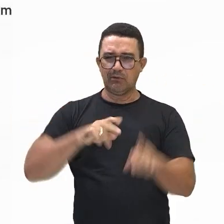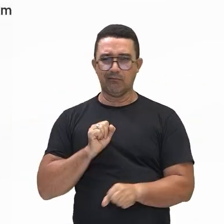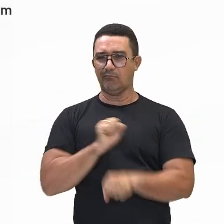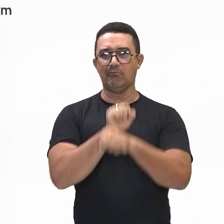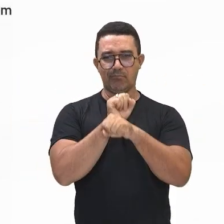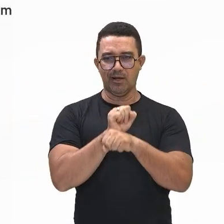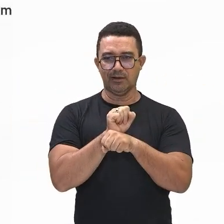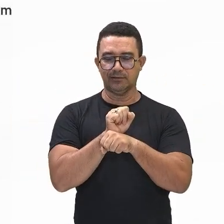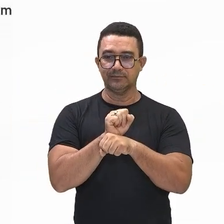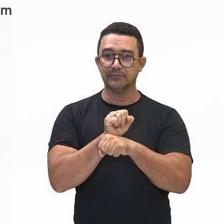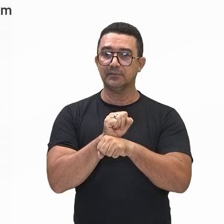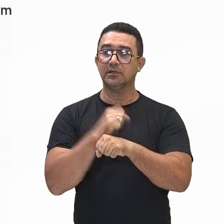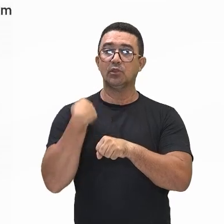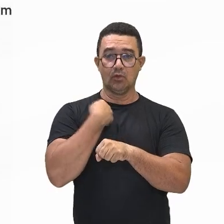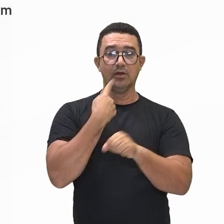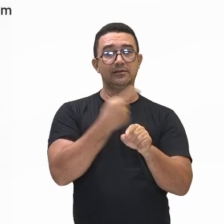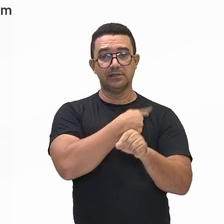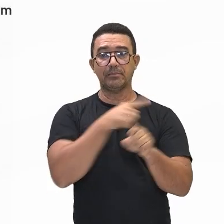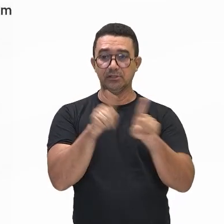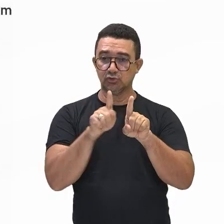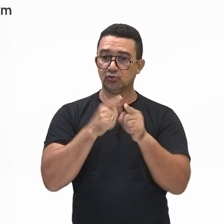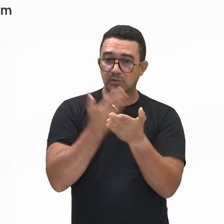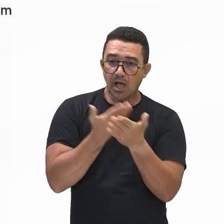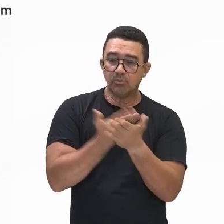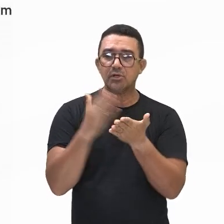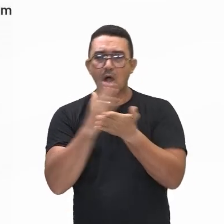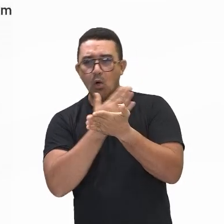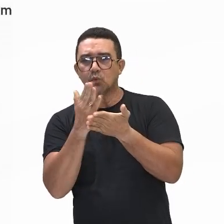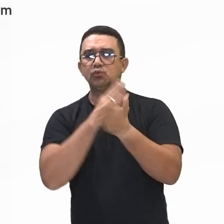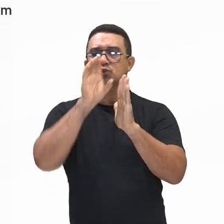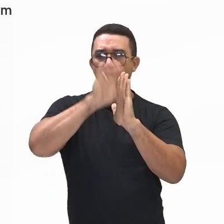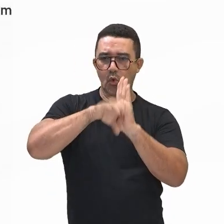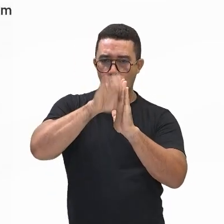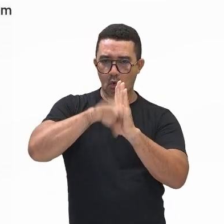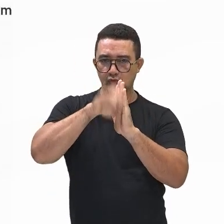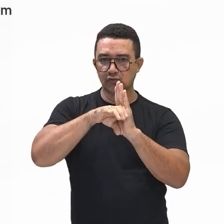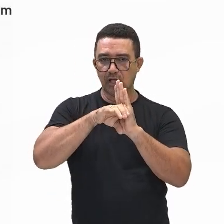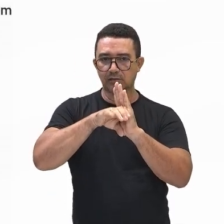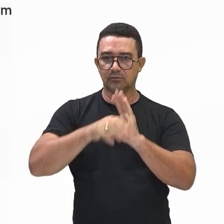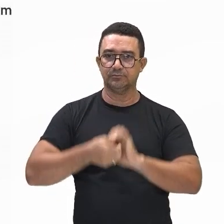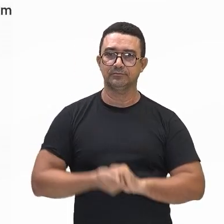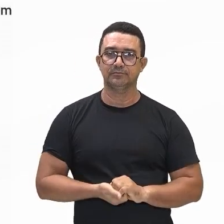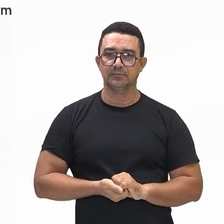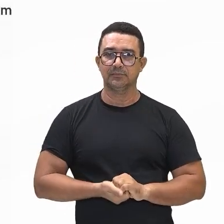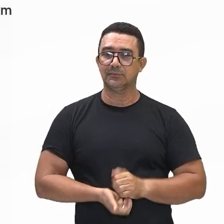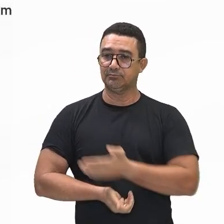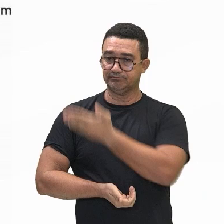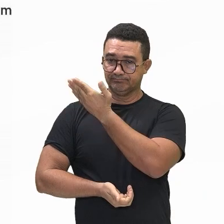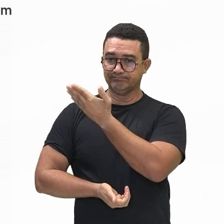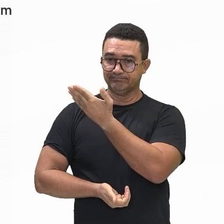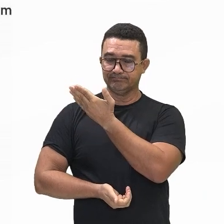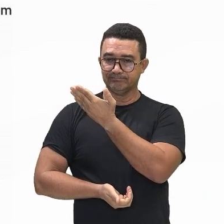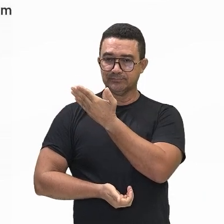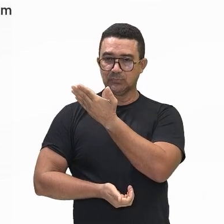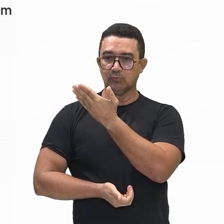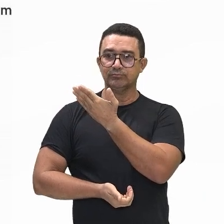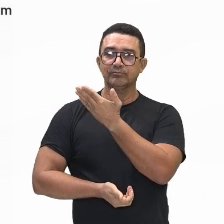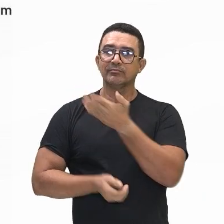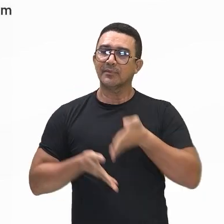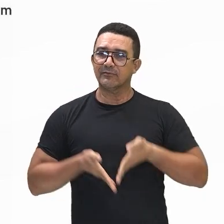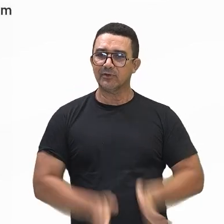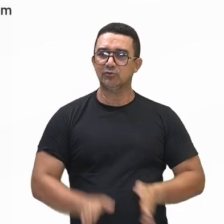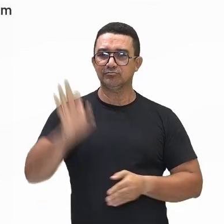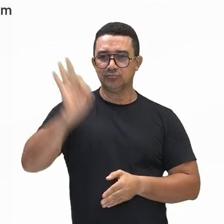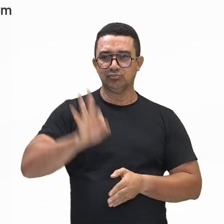E também estudamos sobre alguns principais conceitos, e um deles, gente, foi sobre a fecundidade. Olha só, a